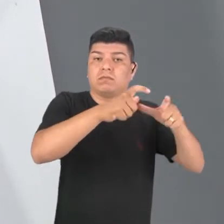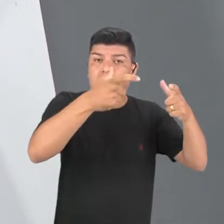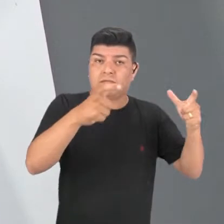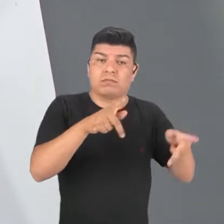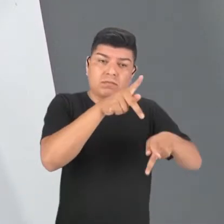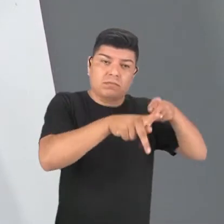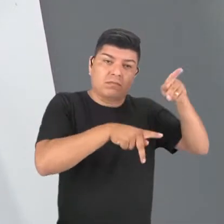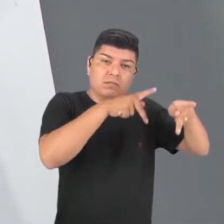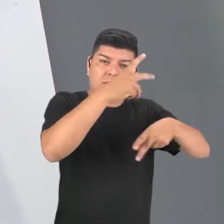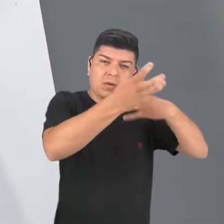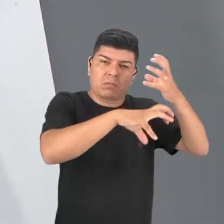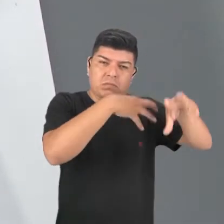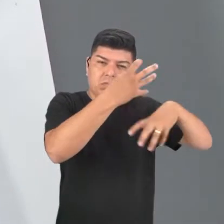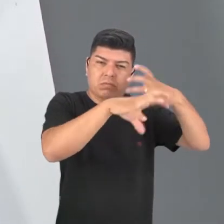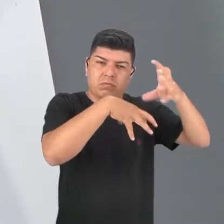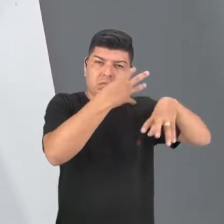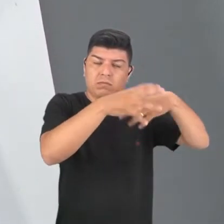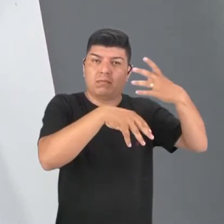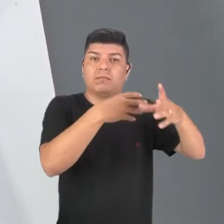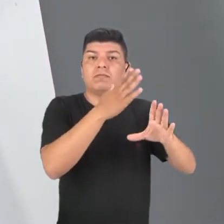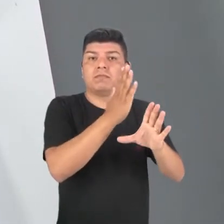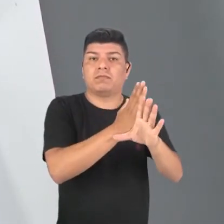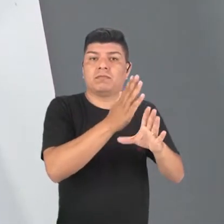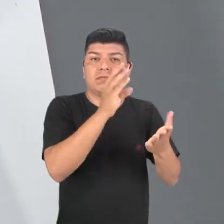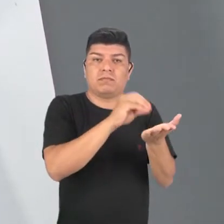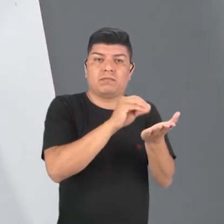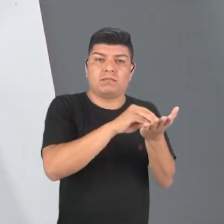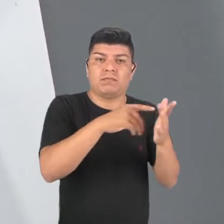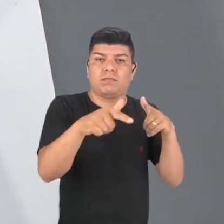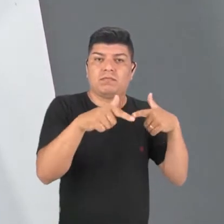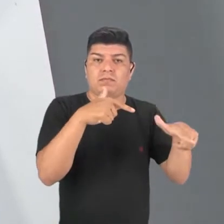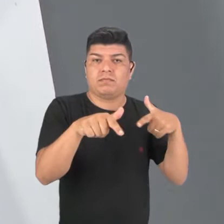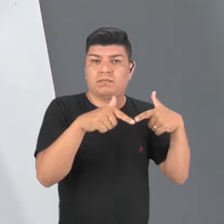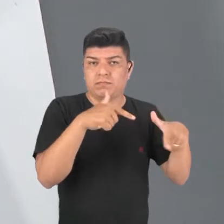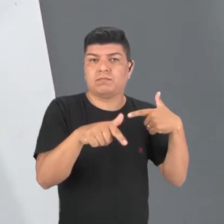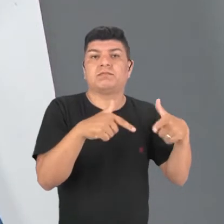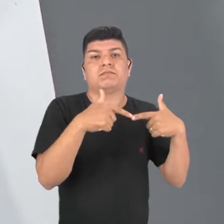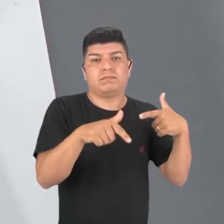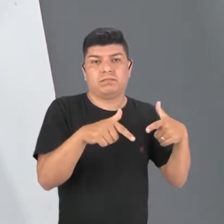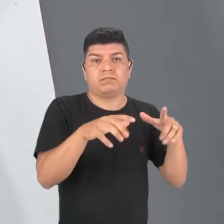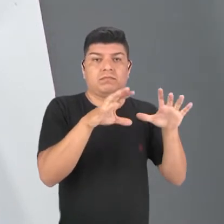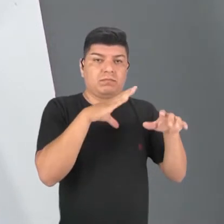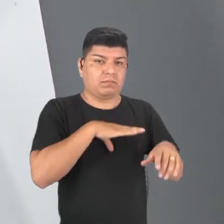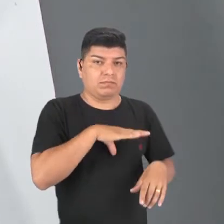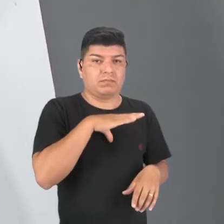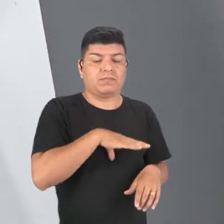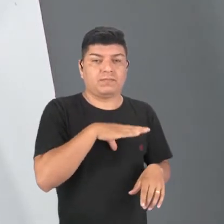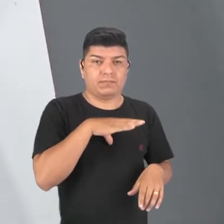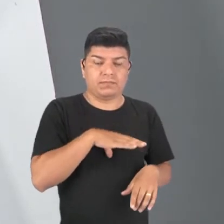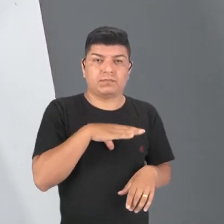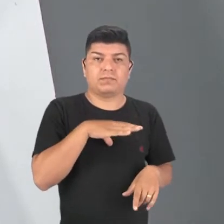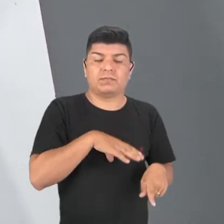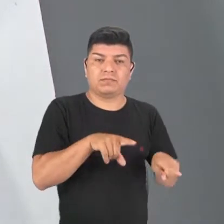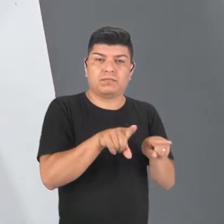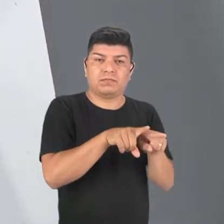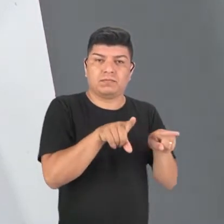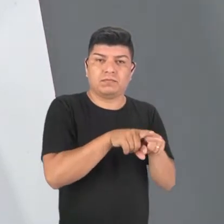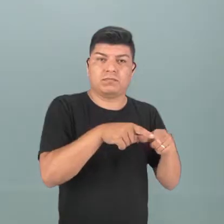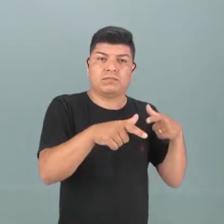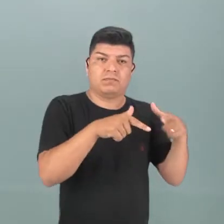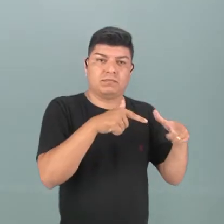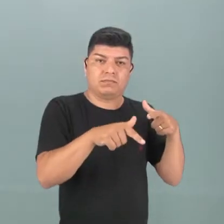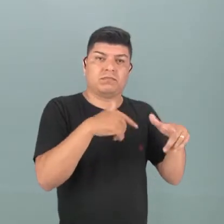populacional desordenado, além do desemprego e do subemprego. Nessas cidades,